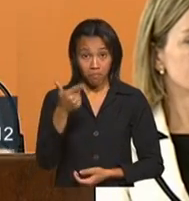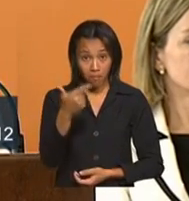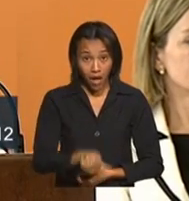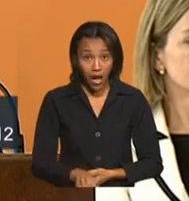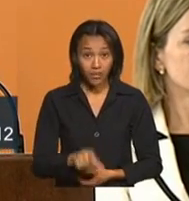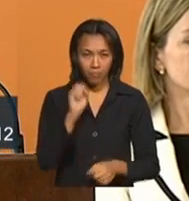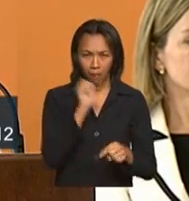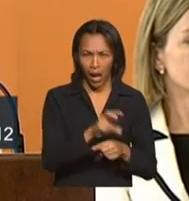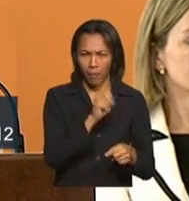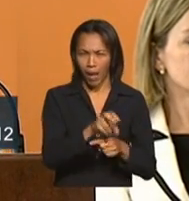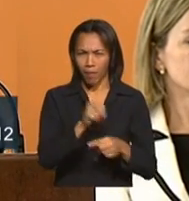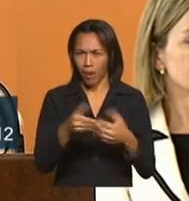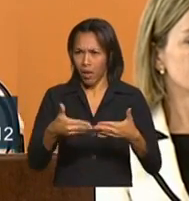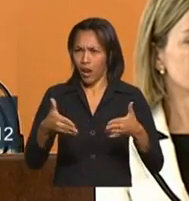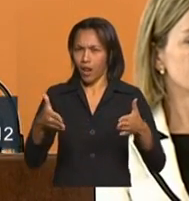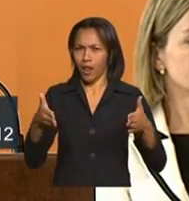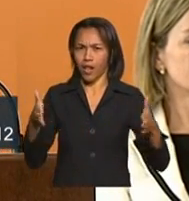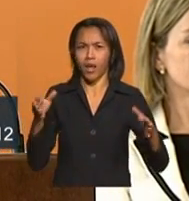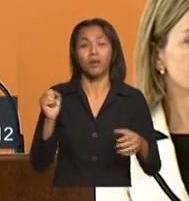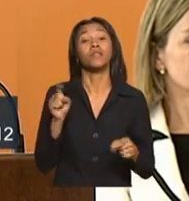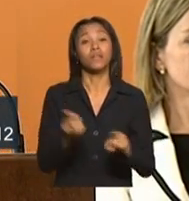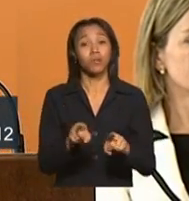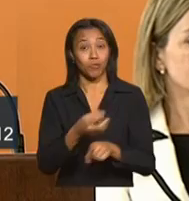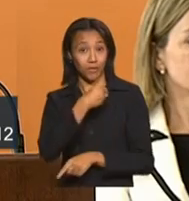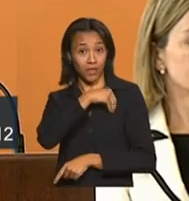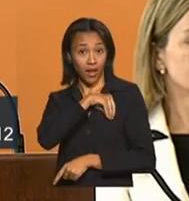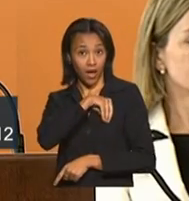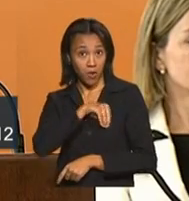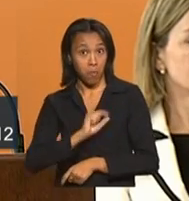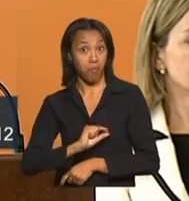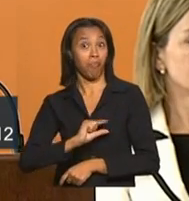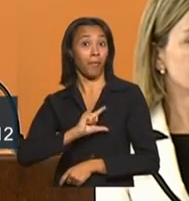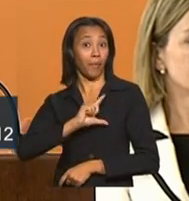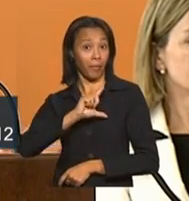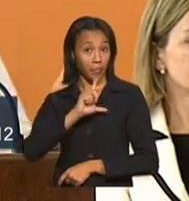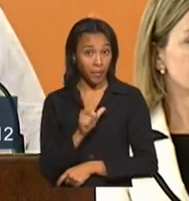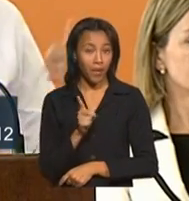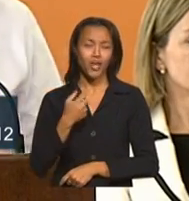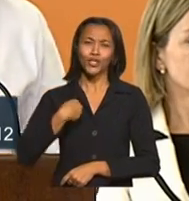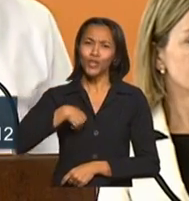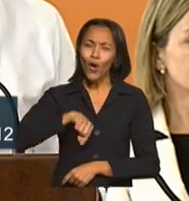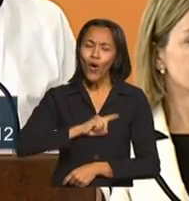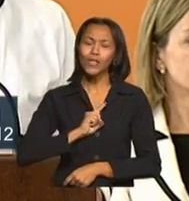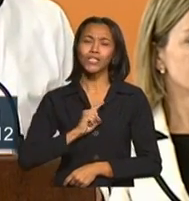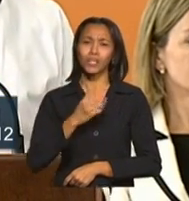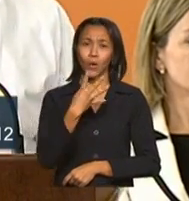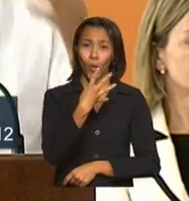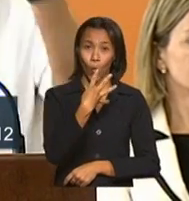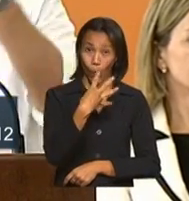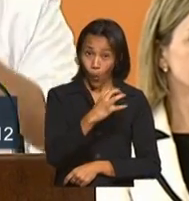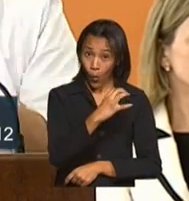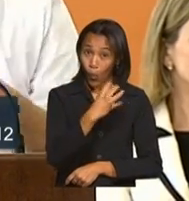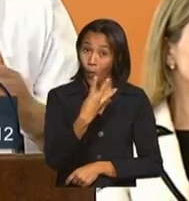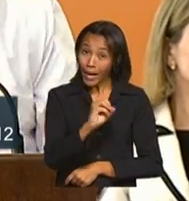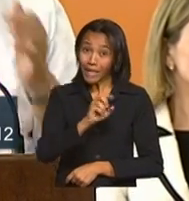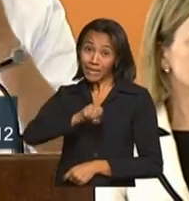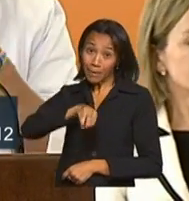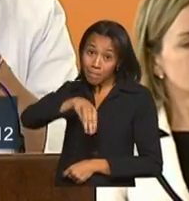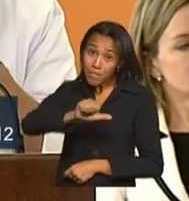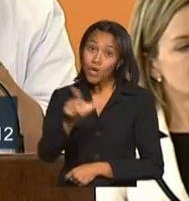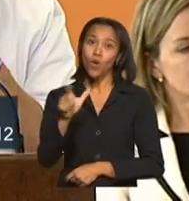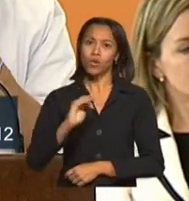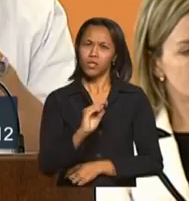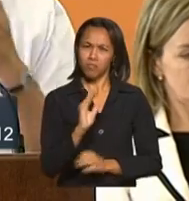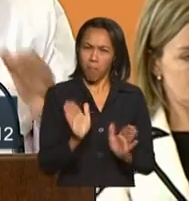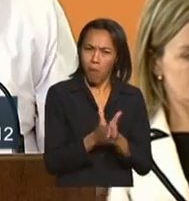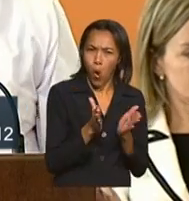Nós aumentamos o emprego, nós aumentamos a renda, nós tiramos 40 milhões de pessoas, elevamos a classe média.